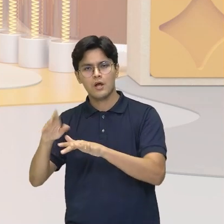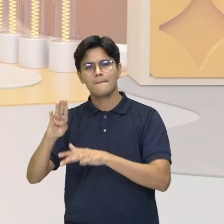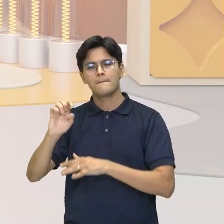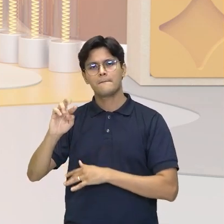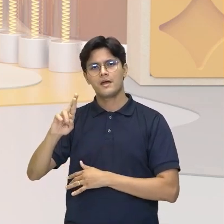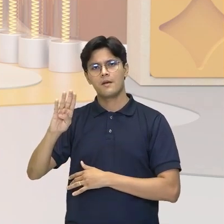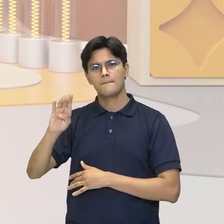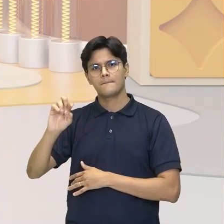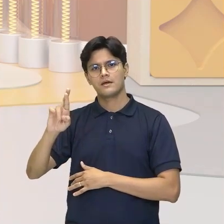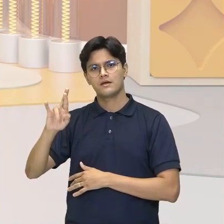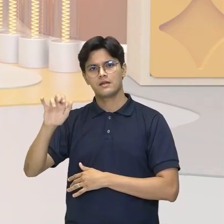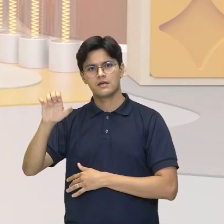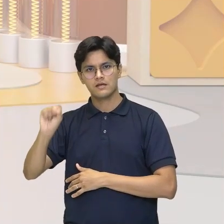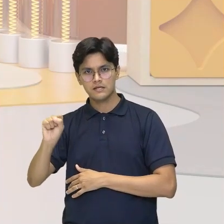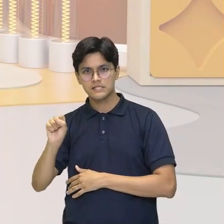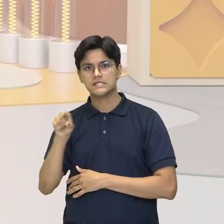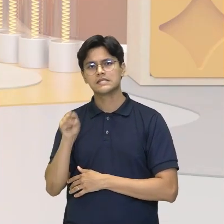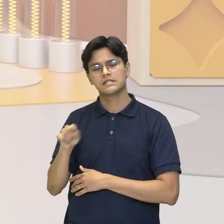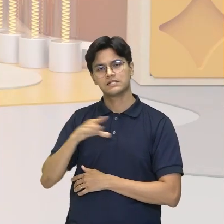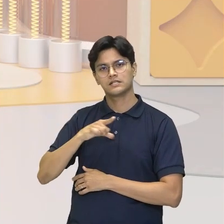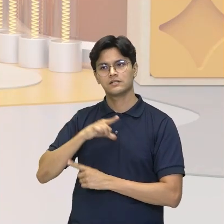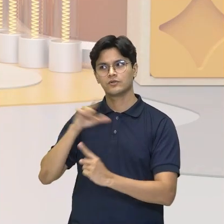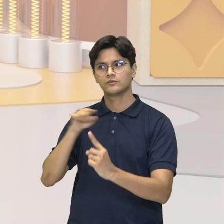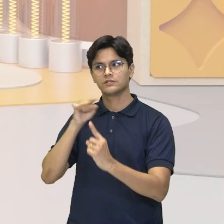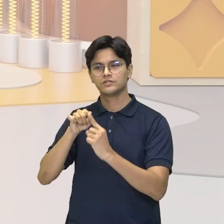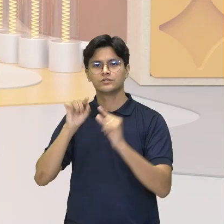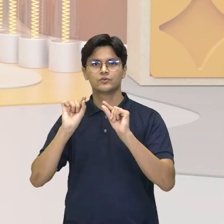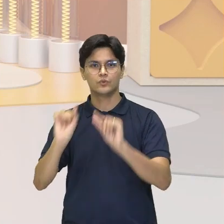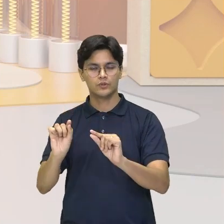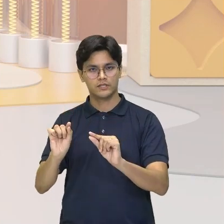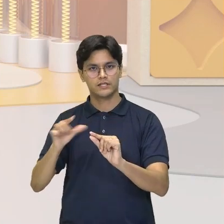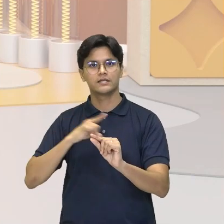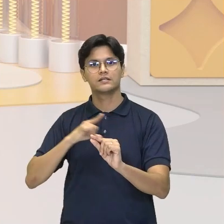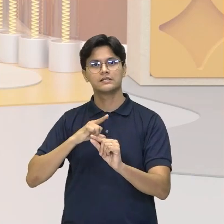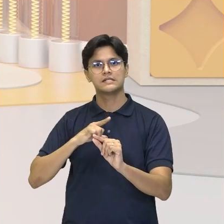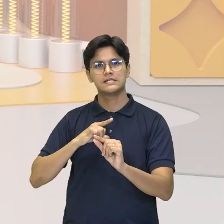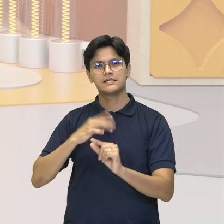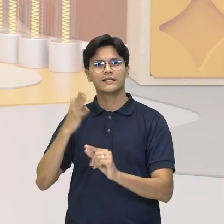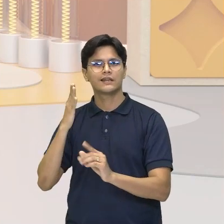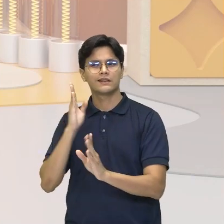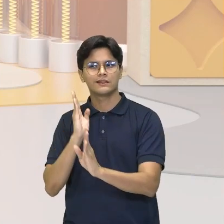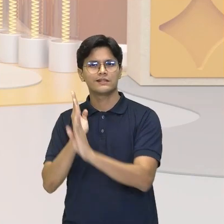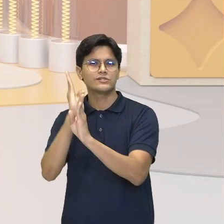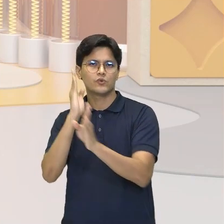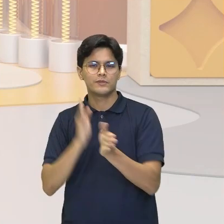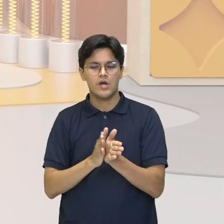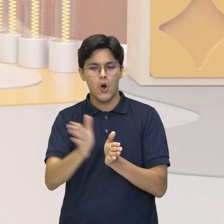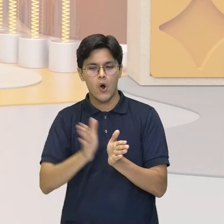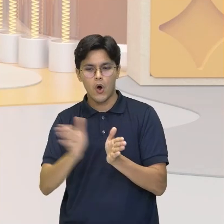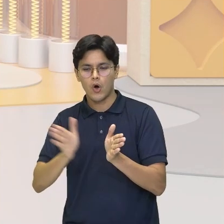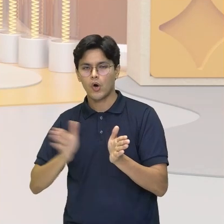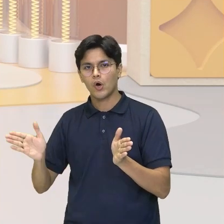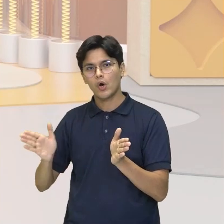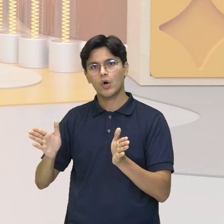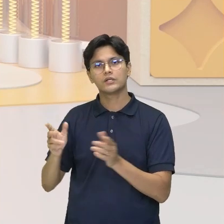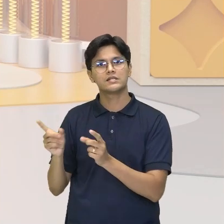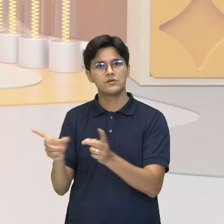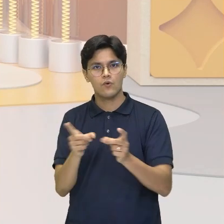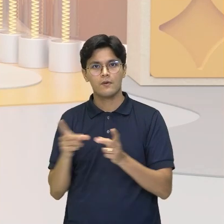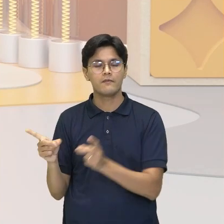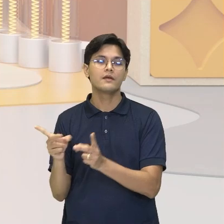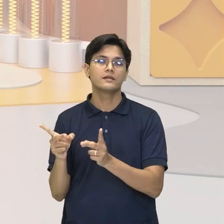estabelecer rotas comerciais mesmo. E nesse processo, eles vão fazer o comércio com